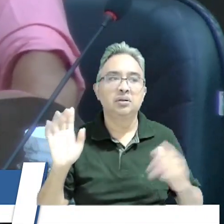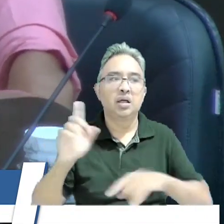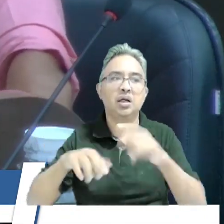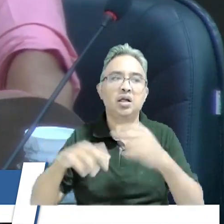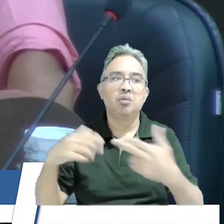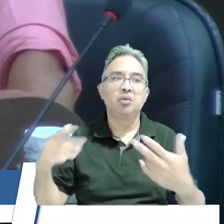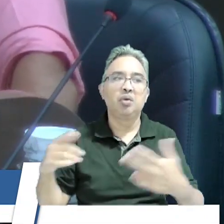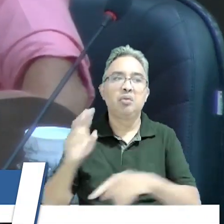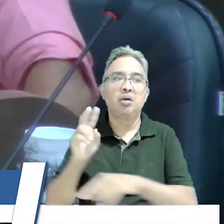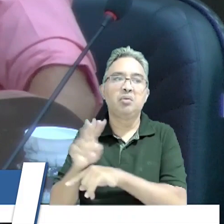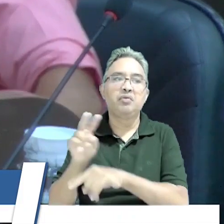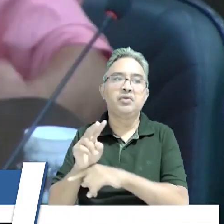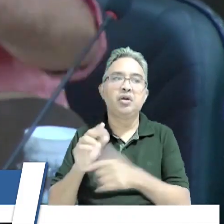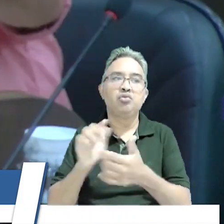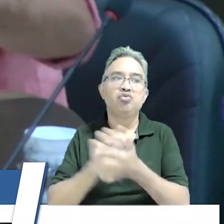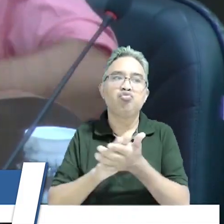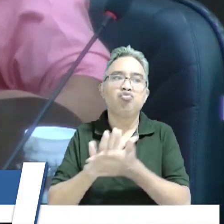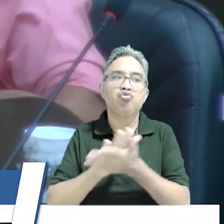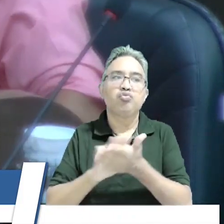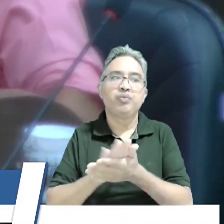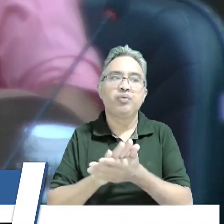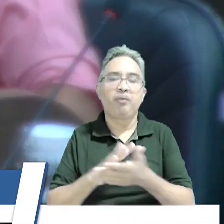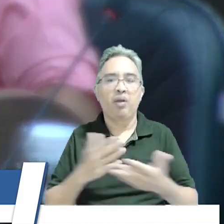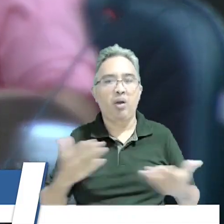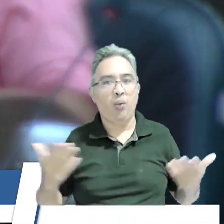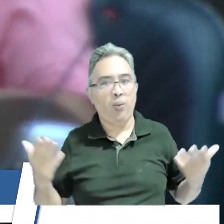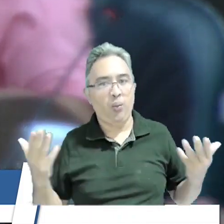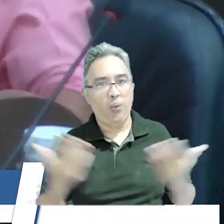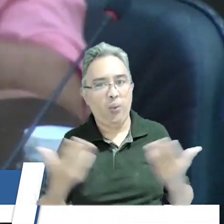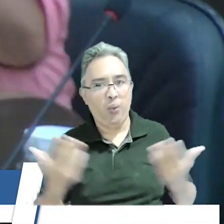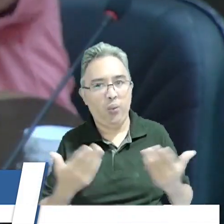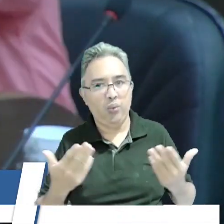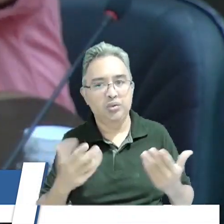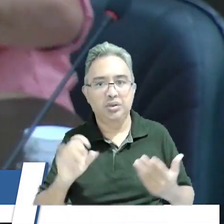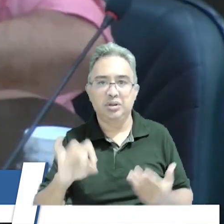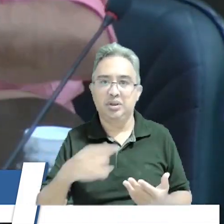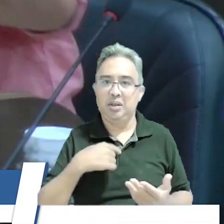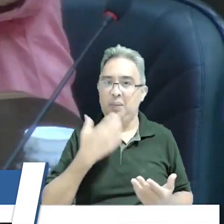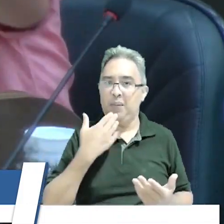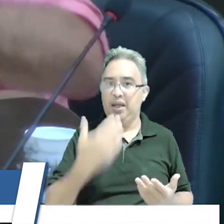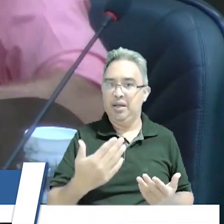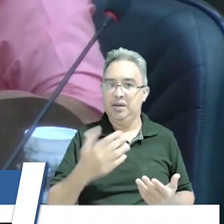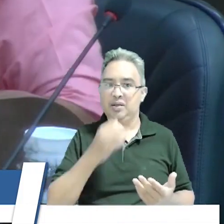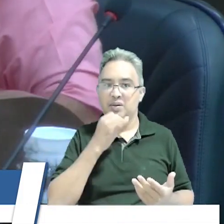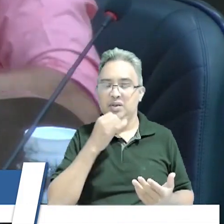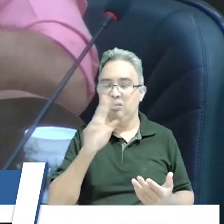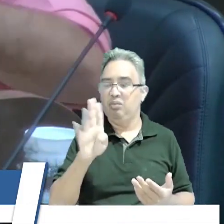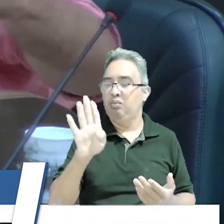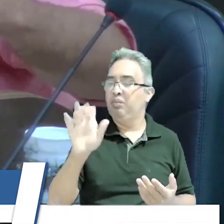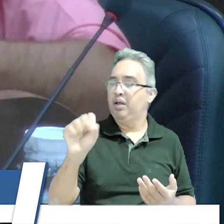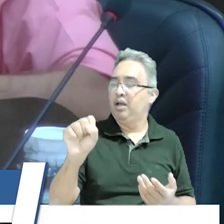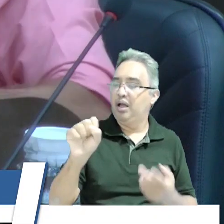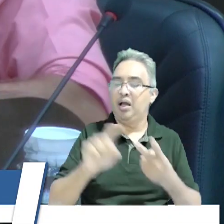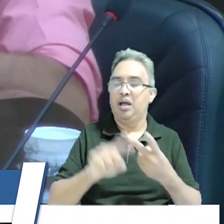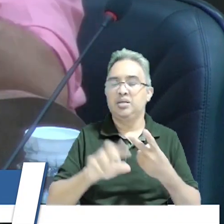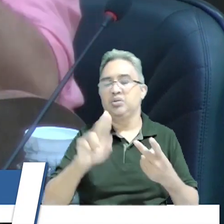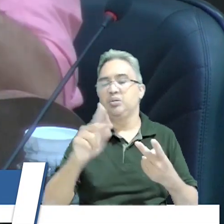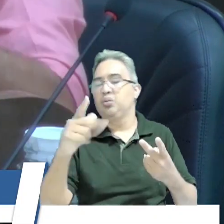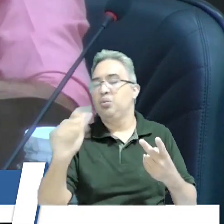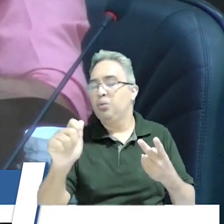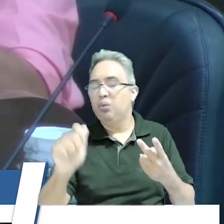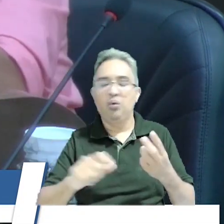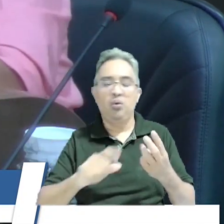público. Hoje se faz, se pede, daqui a pouco um UBS, uma UPA, uma creche, coisa